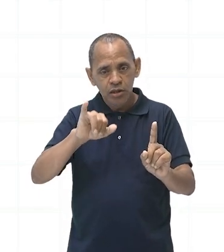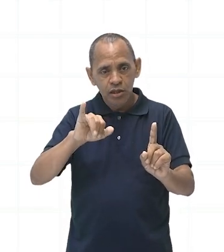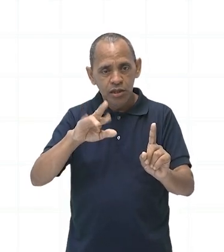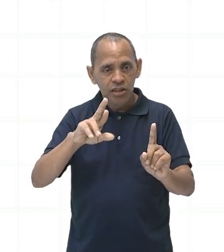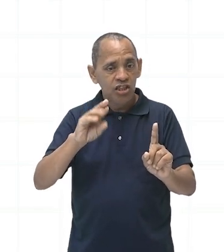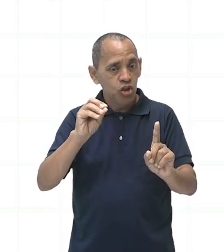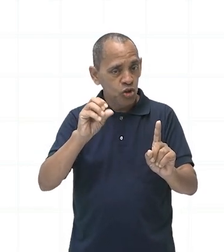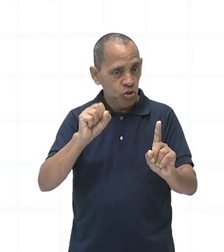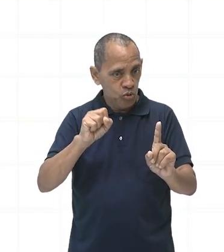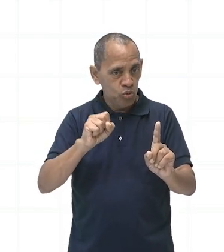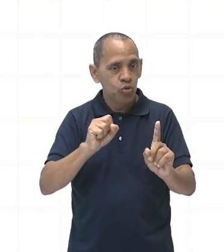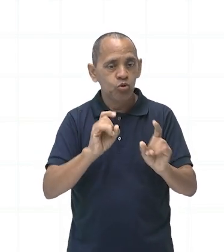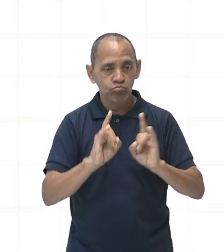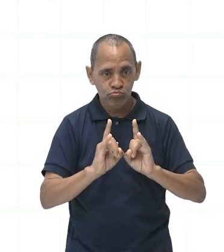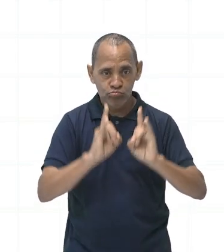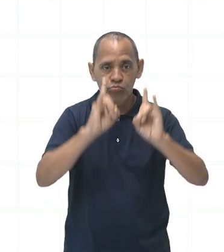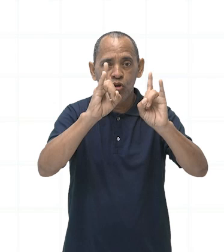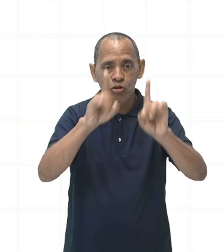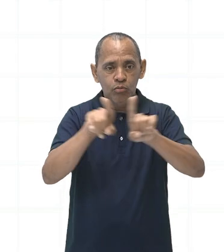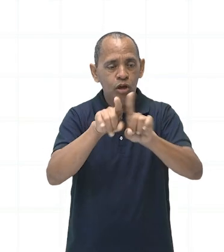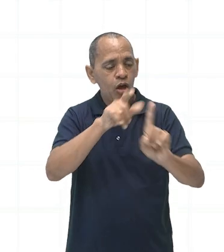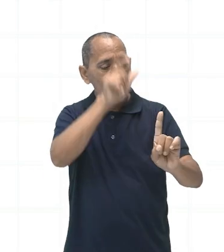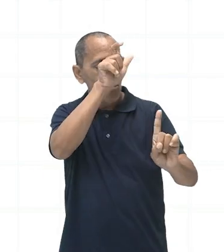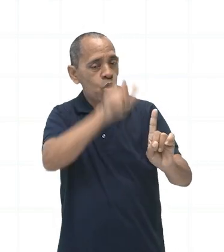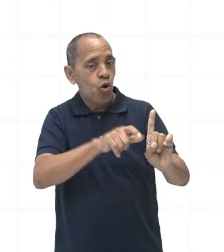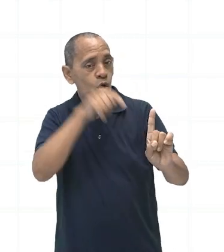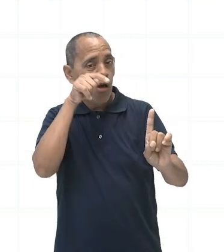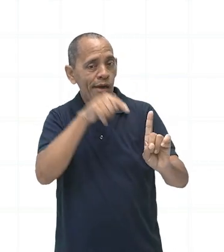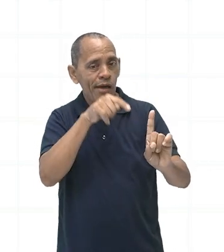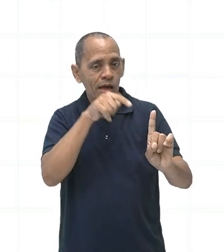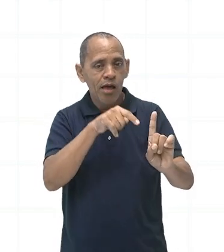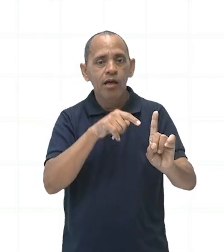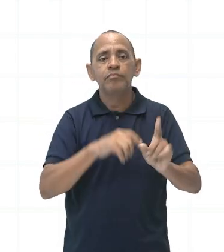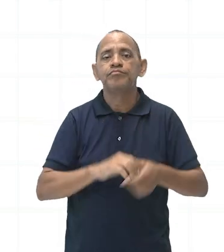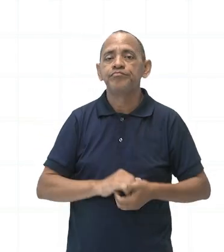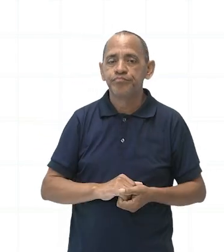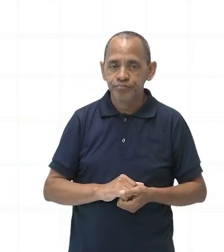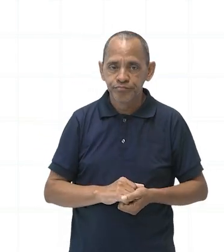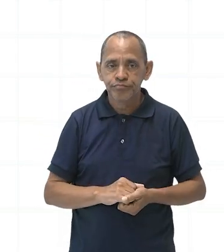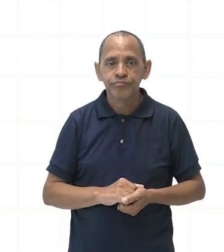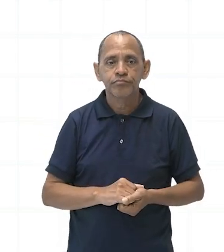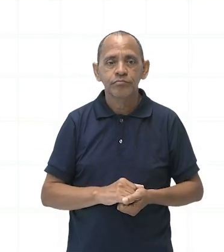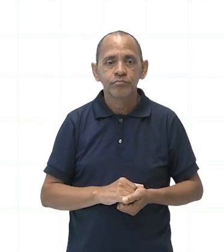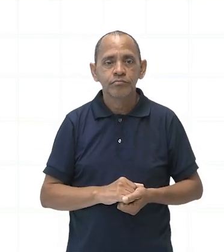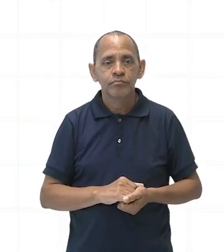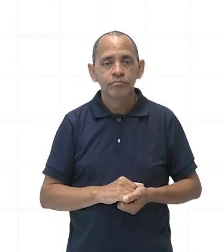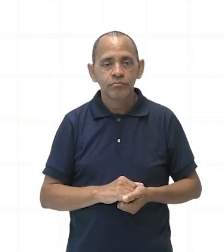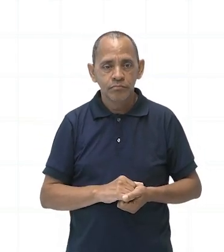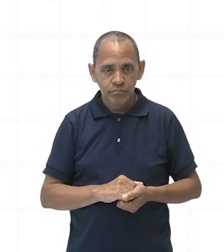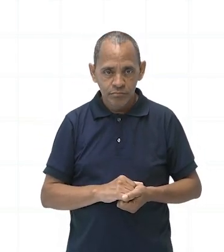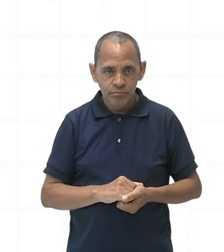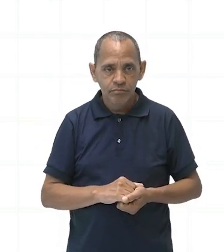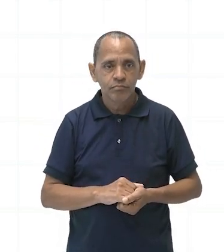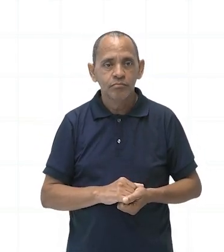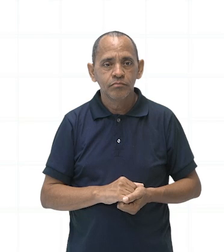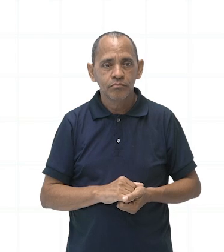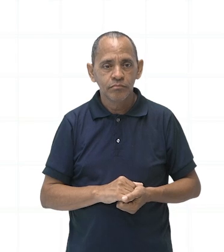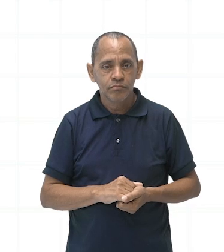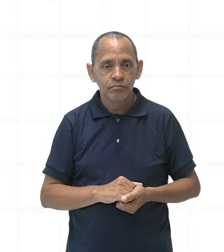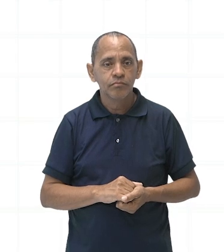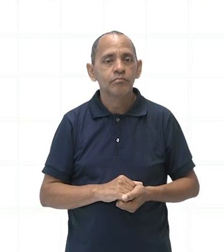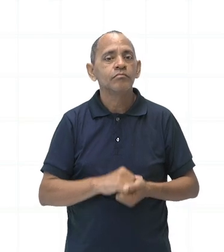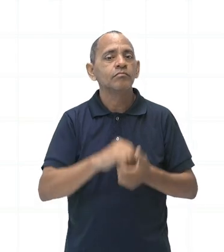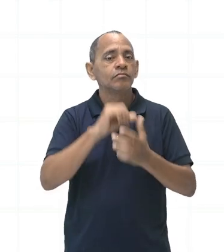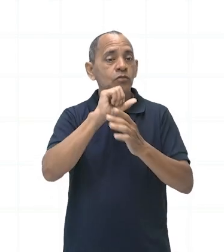aqui o nosso sujeito da oração, ok? Então, os porteiros do edifício é o